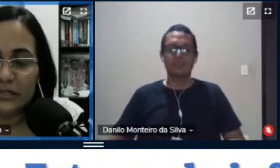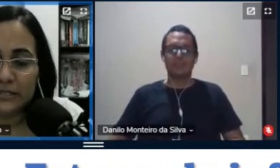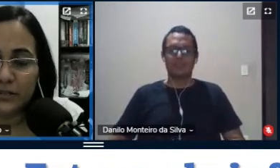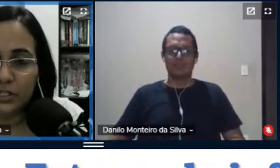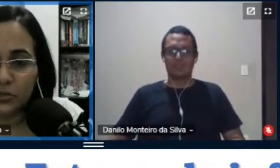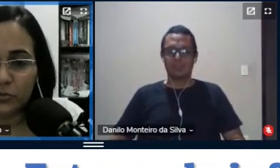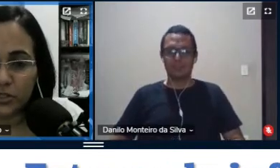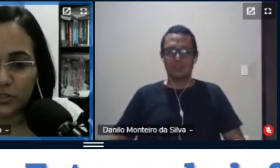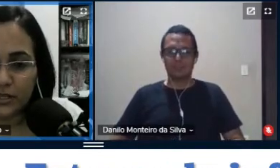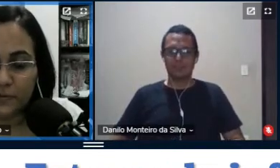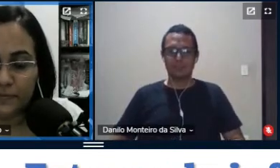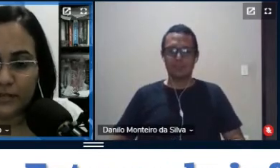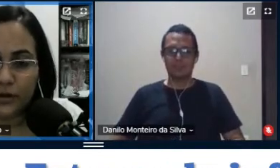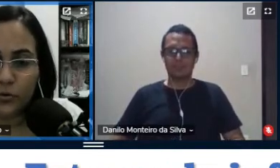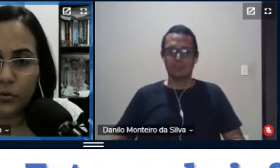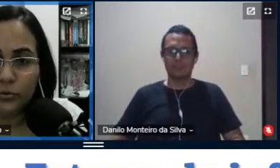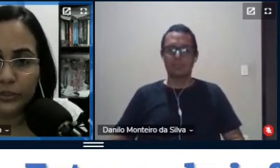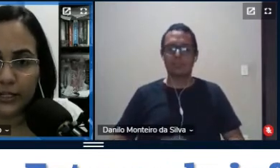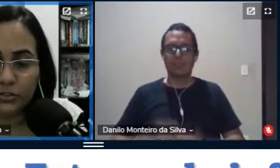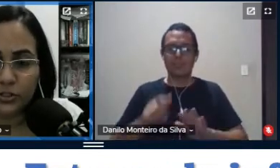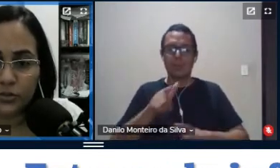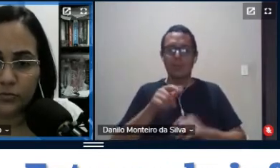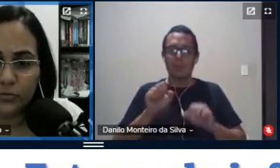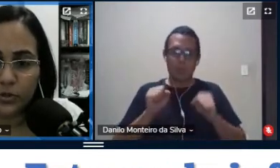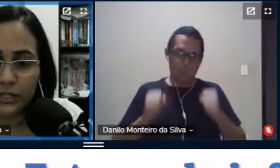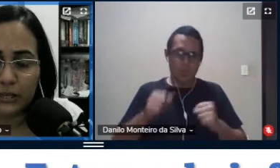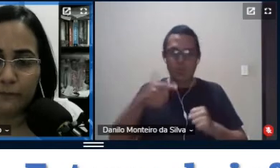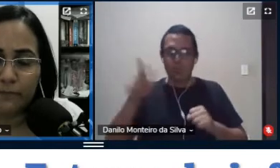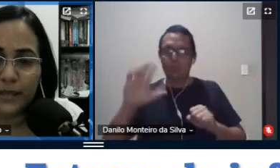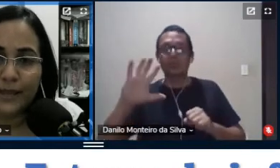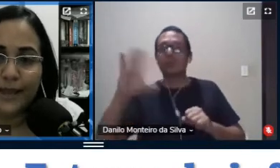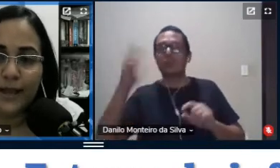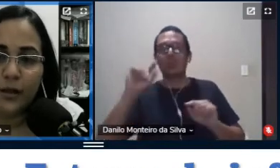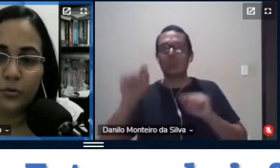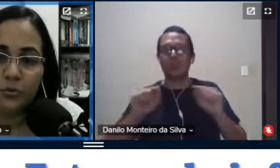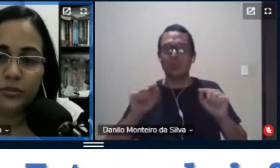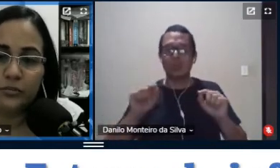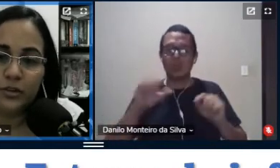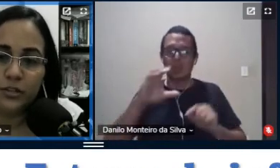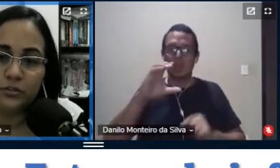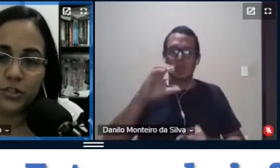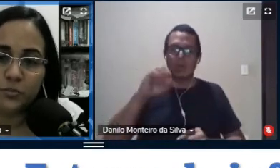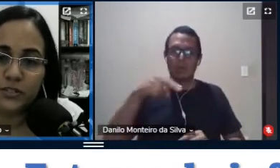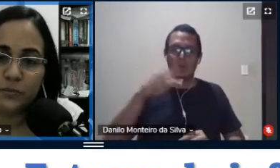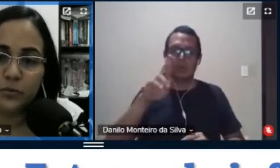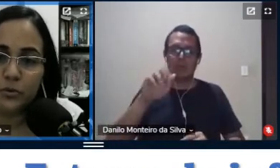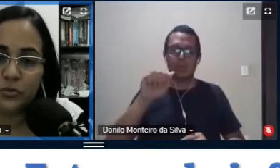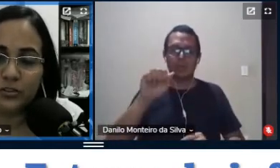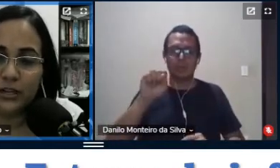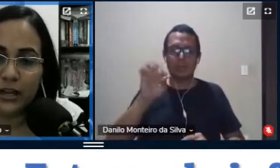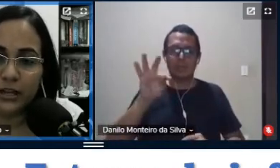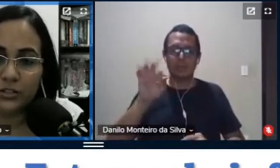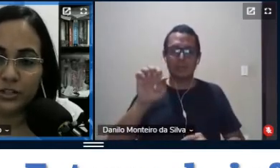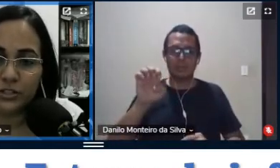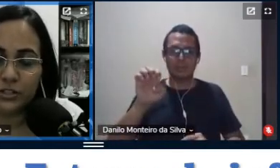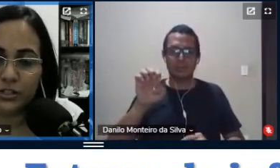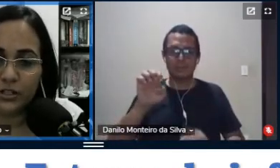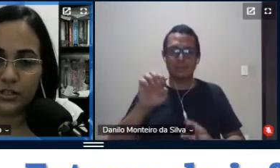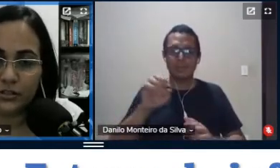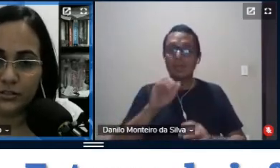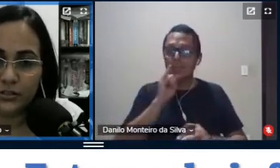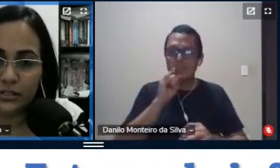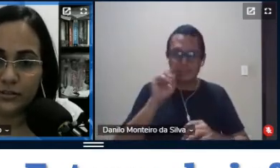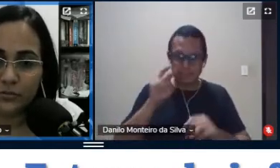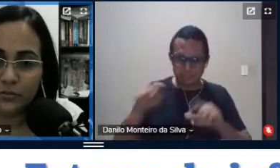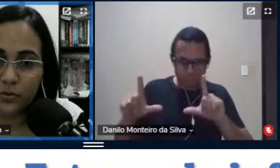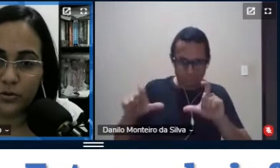Outra situação que a gente pode ter é o contraste. Por quê? Alguns defeitos, tipo essa porosidade que a gente tem